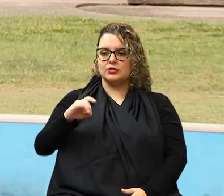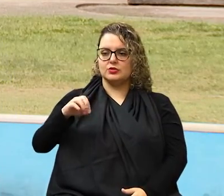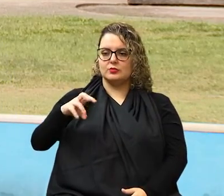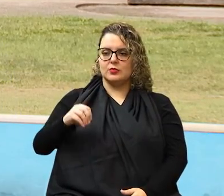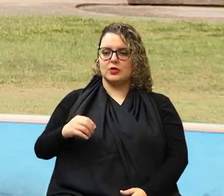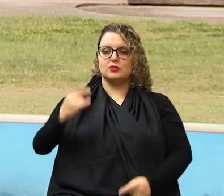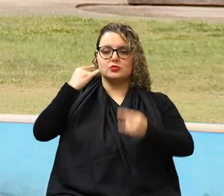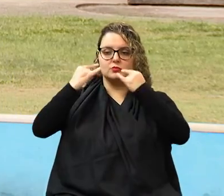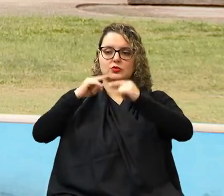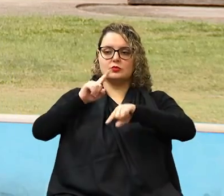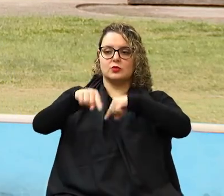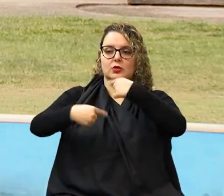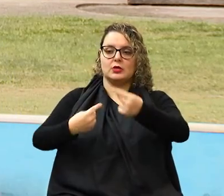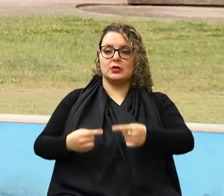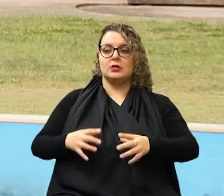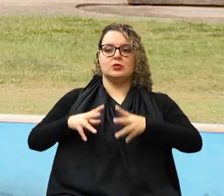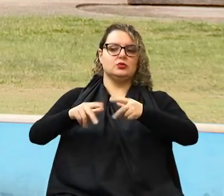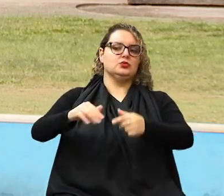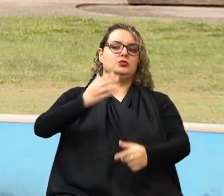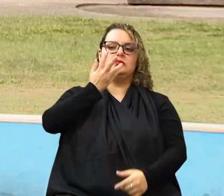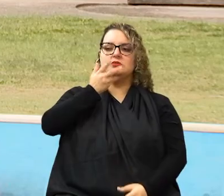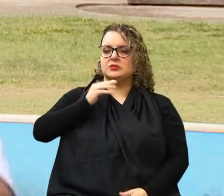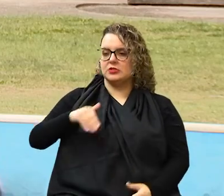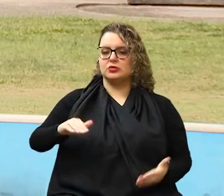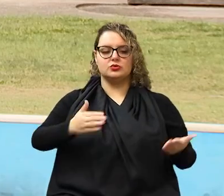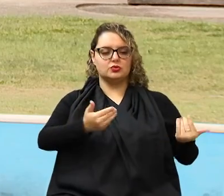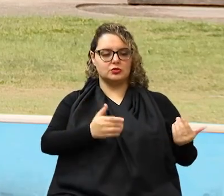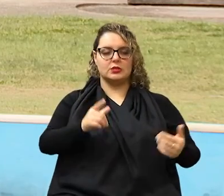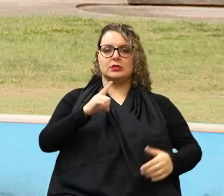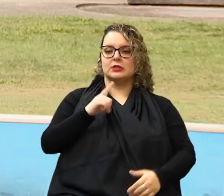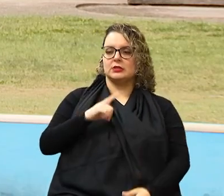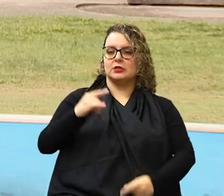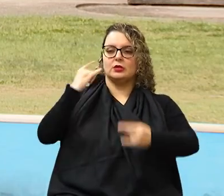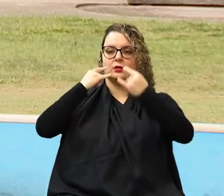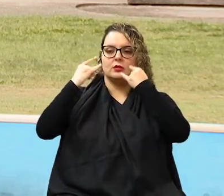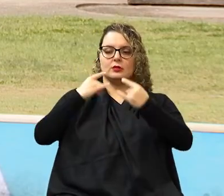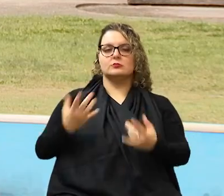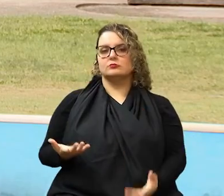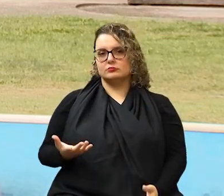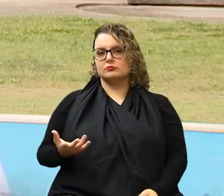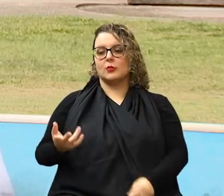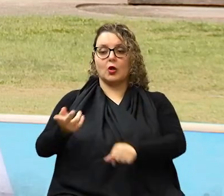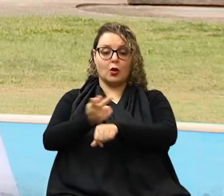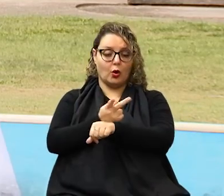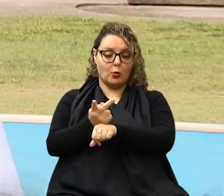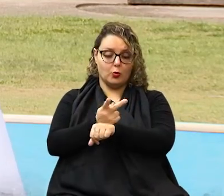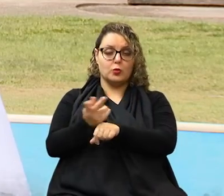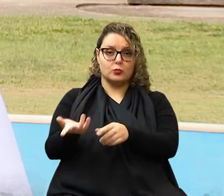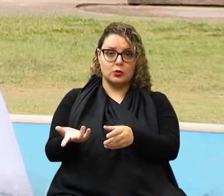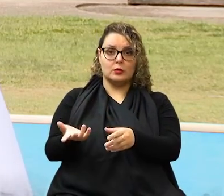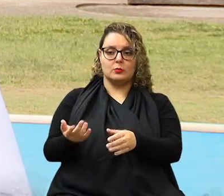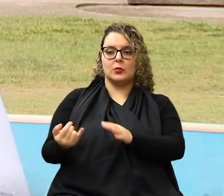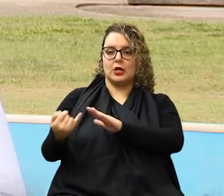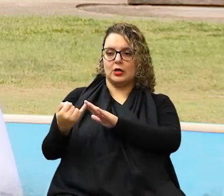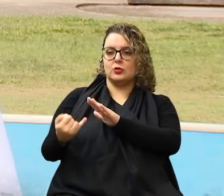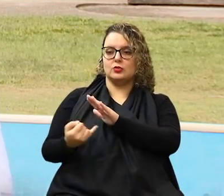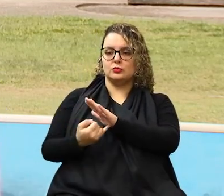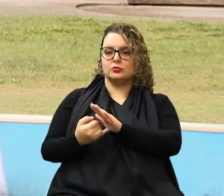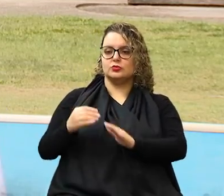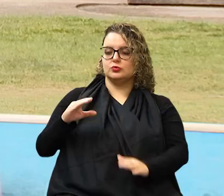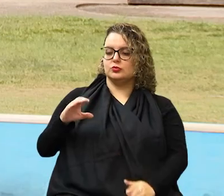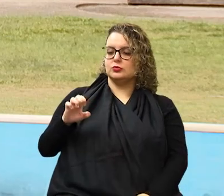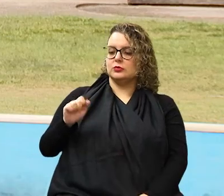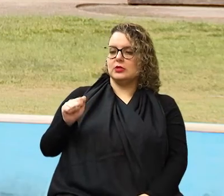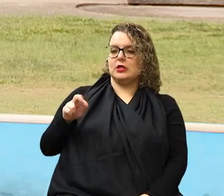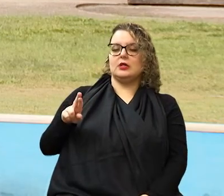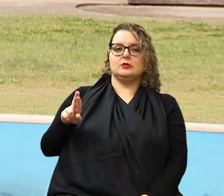um sendo inspiração para outro. E todas as crianças, jovens que têm interesse, só procurar a entidade